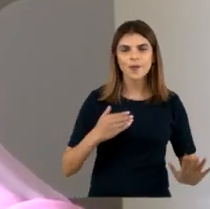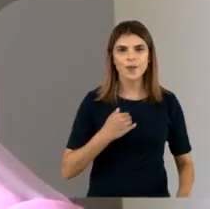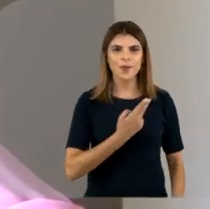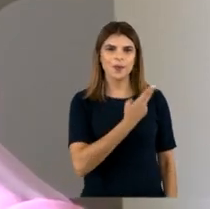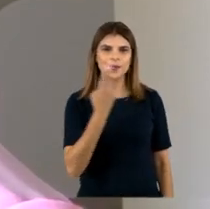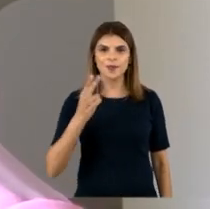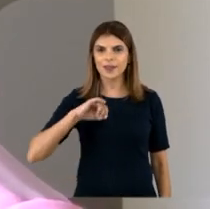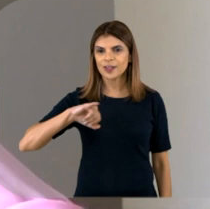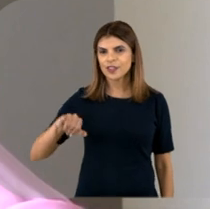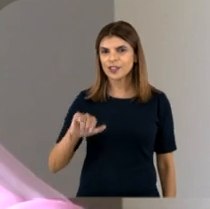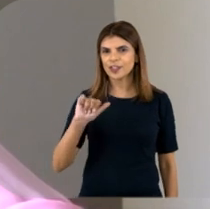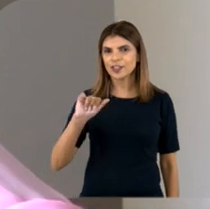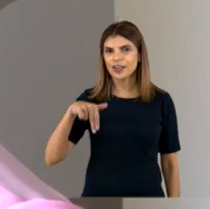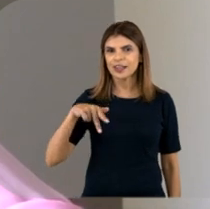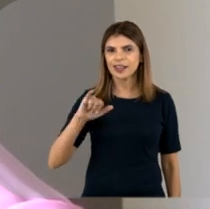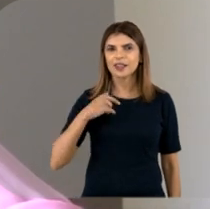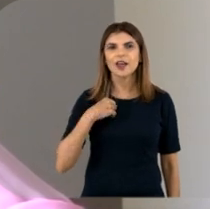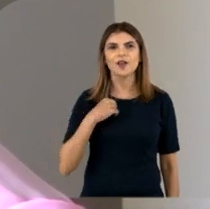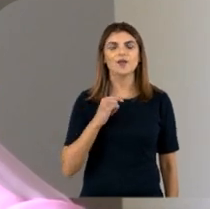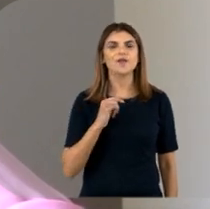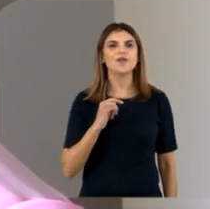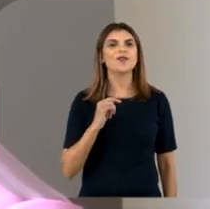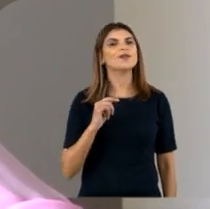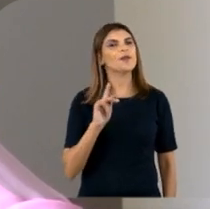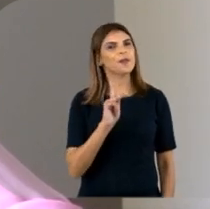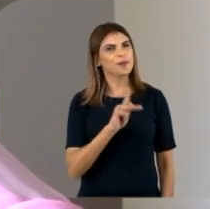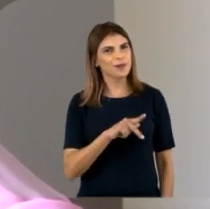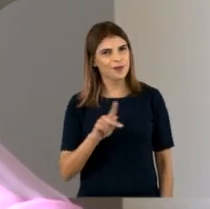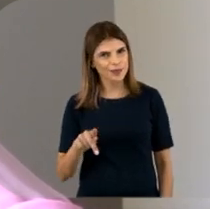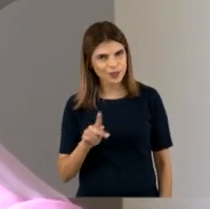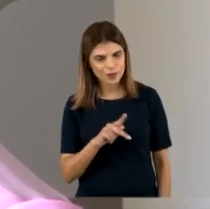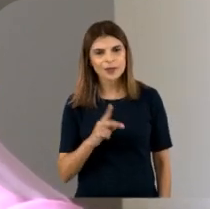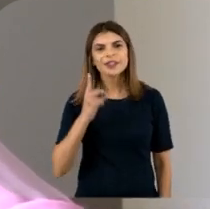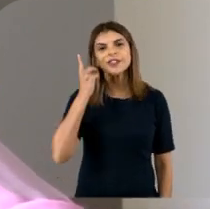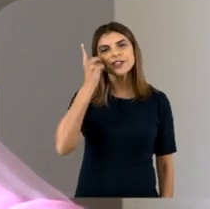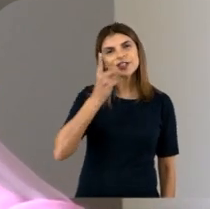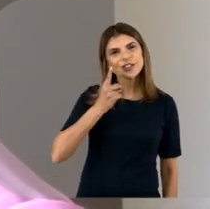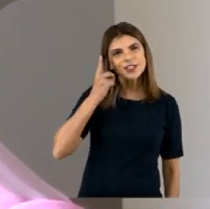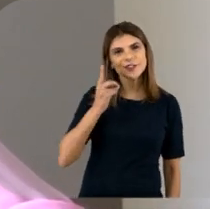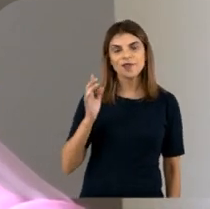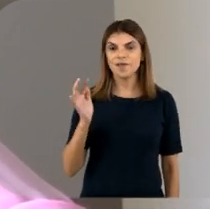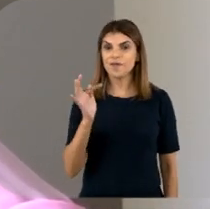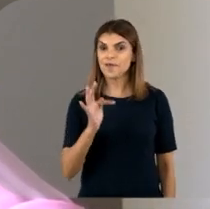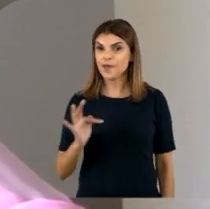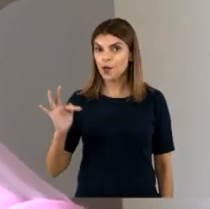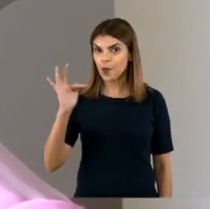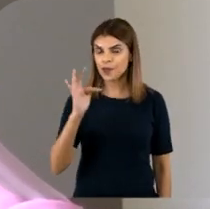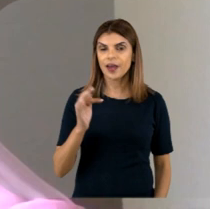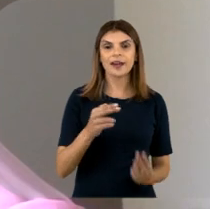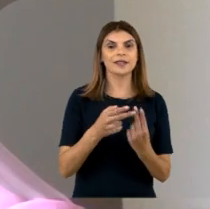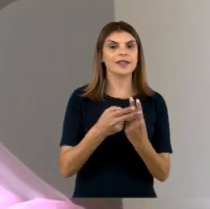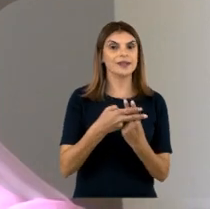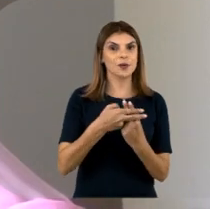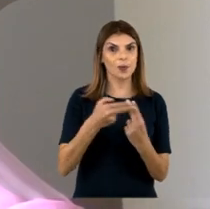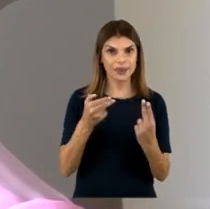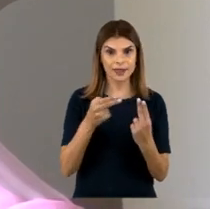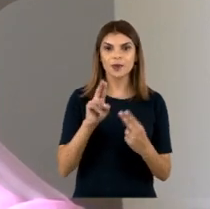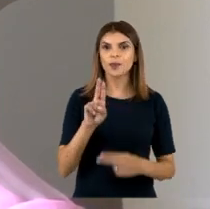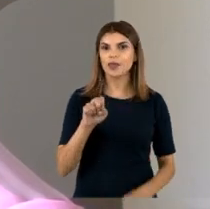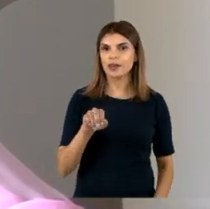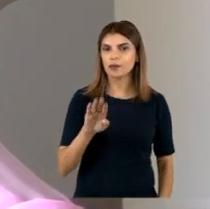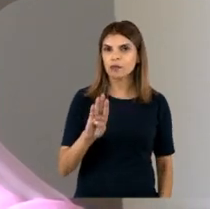Eu sou Janaína Penalva, sou professora da Faculdade de Direito da Universidade de Brasília e quero chamar a